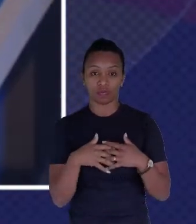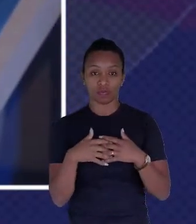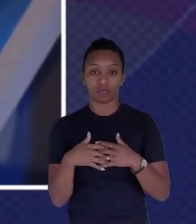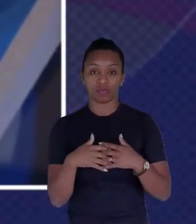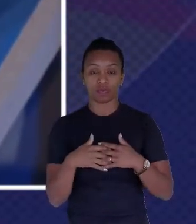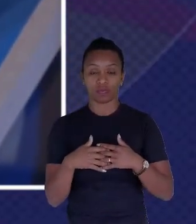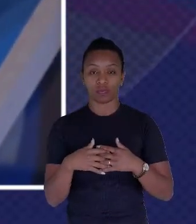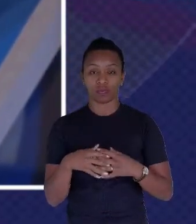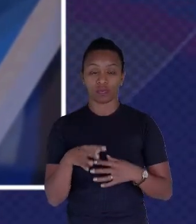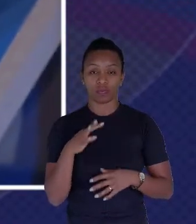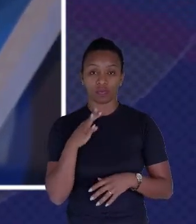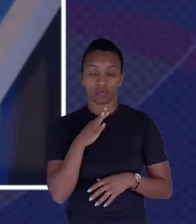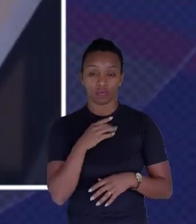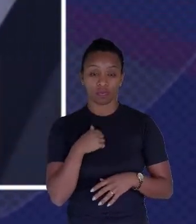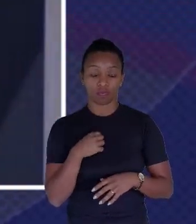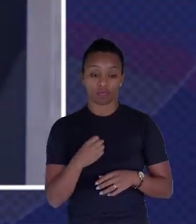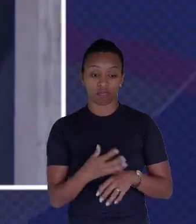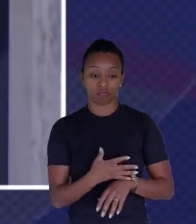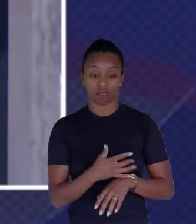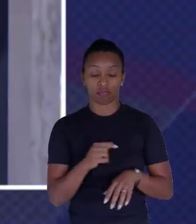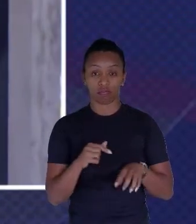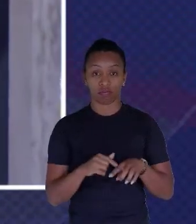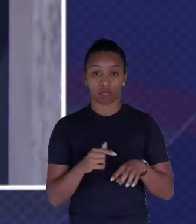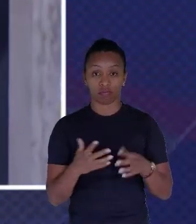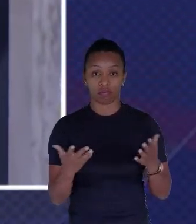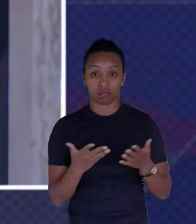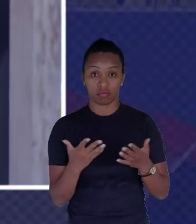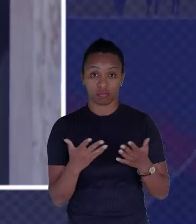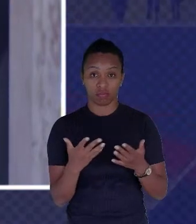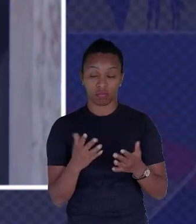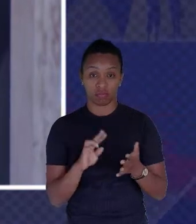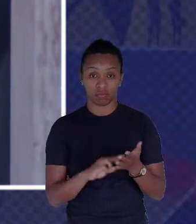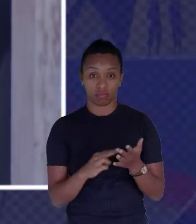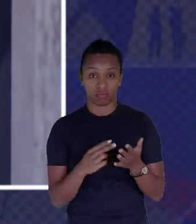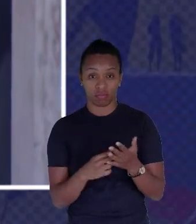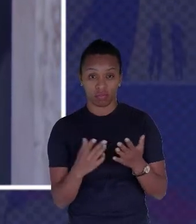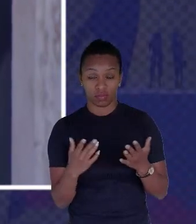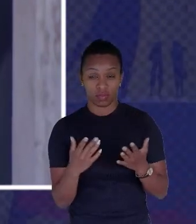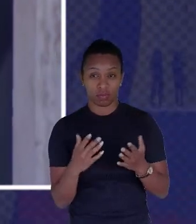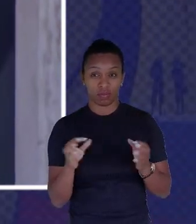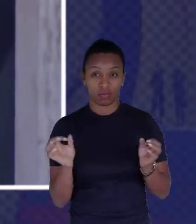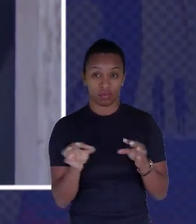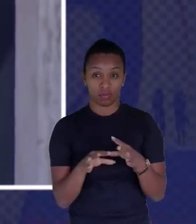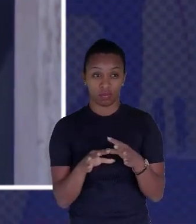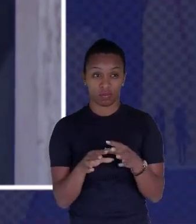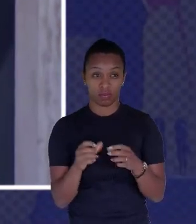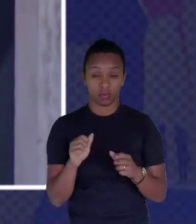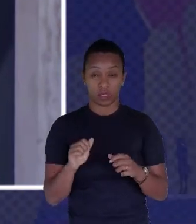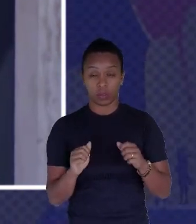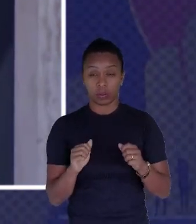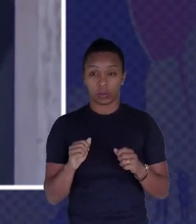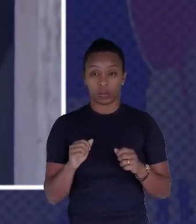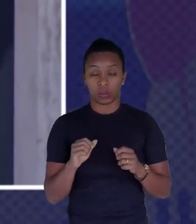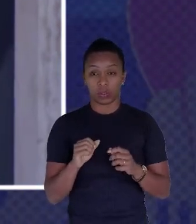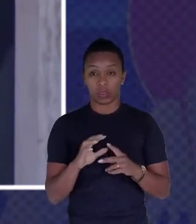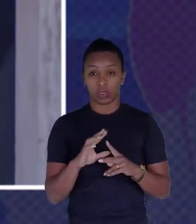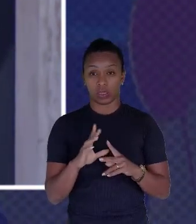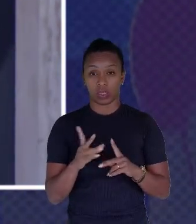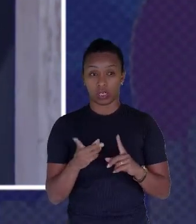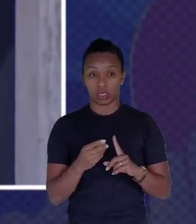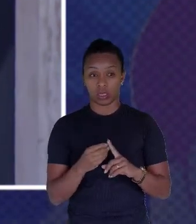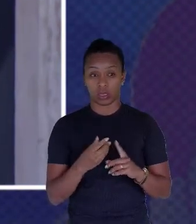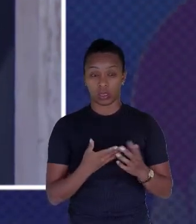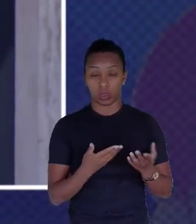que eu acho que isso é minha emoção nesse momento pudesse ser traduzido num promptidão um daqueles robôs artistas que o